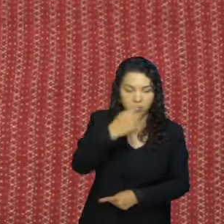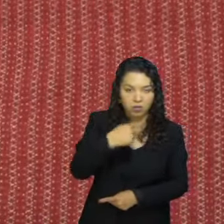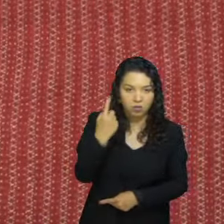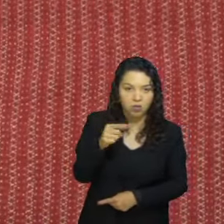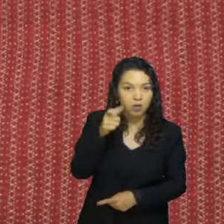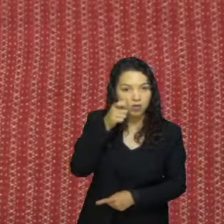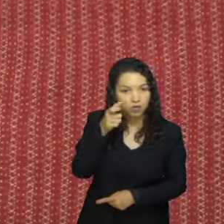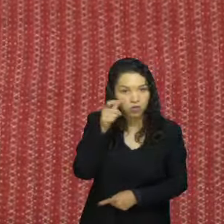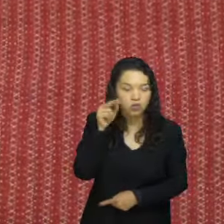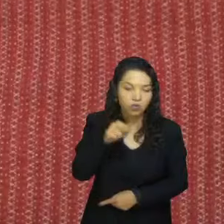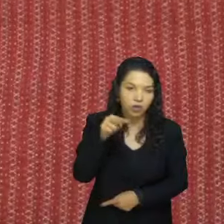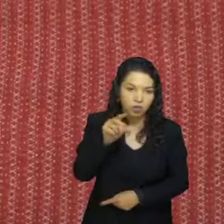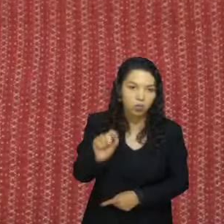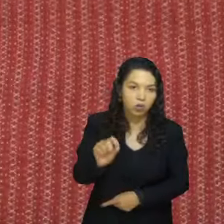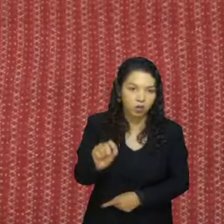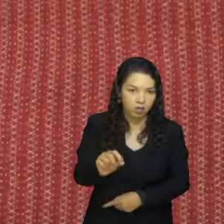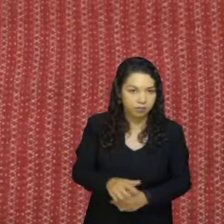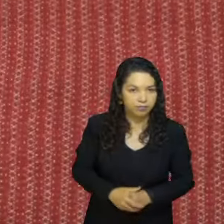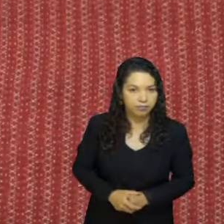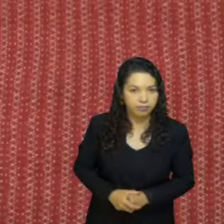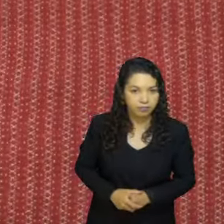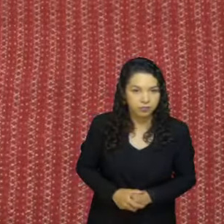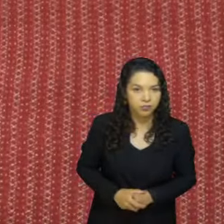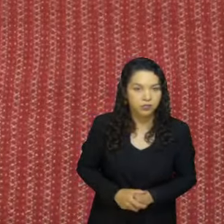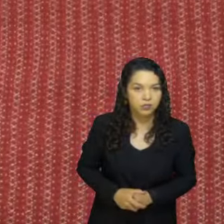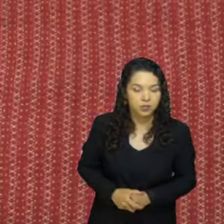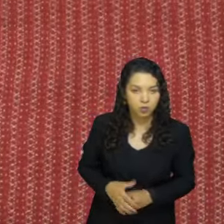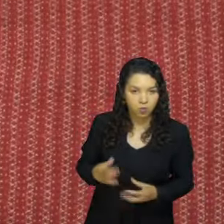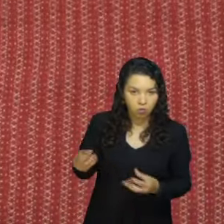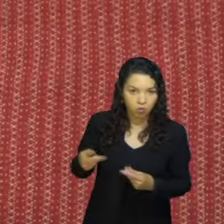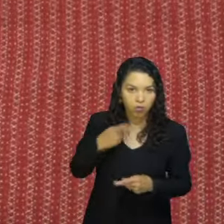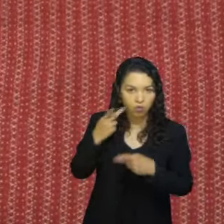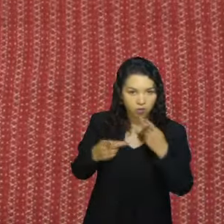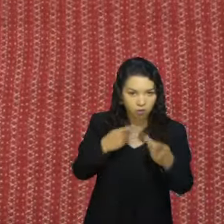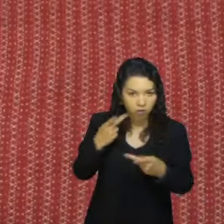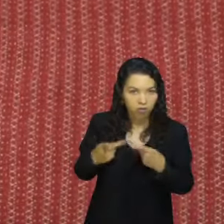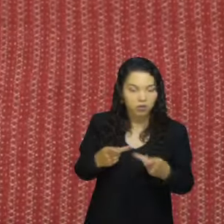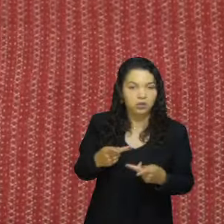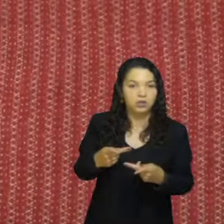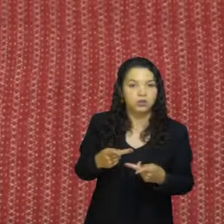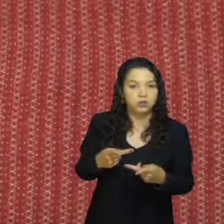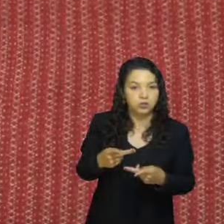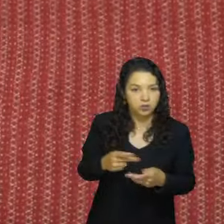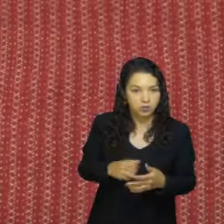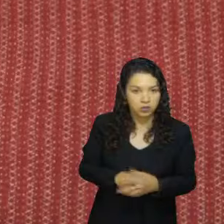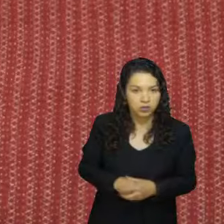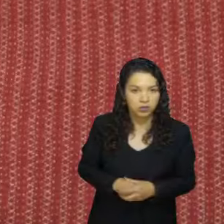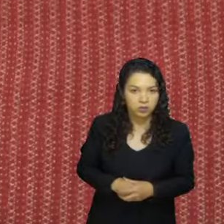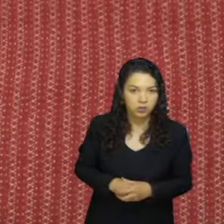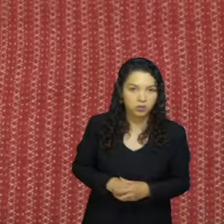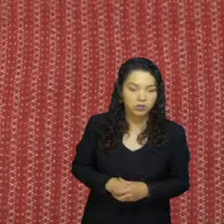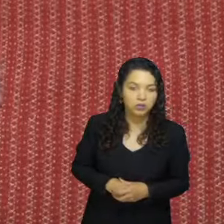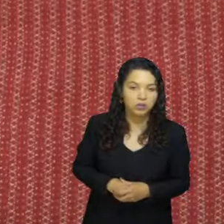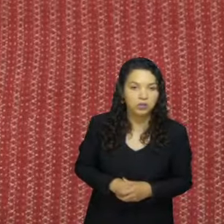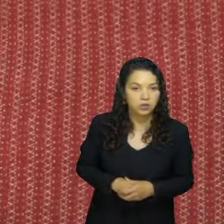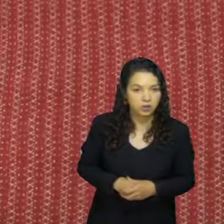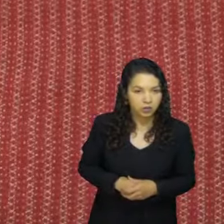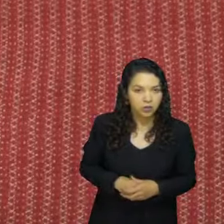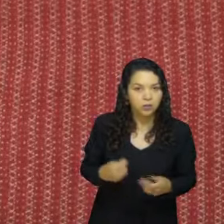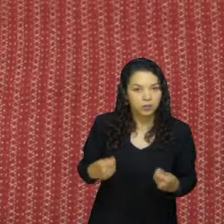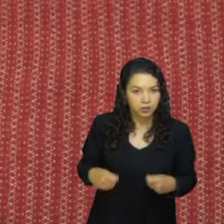os que estão vendo. Então, senhoras e senhores, são inúmeros relatos que chegam para todos nós. E, como disse, que pese que tem uma linha